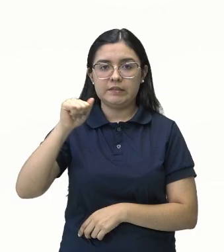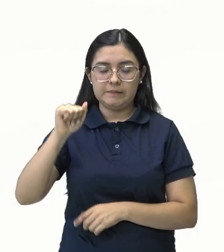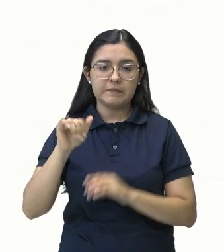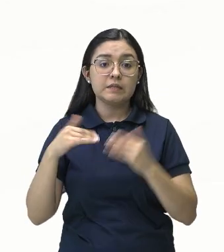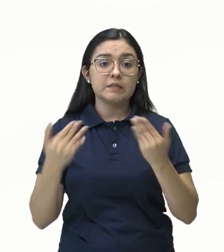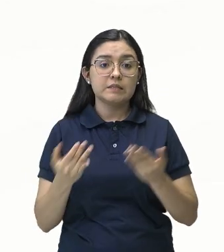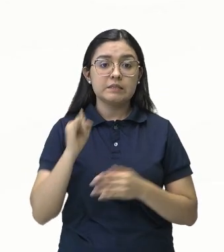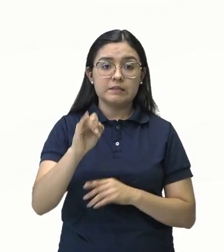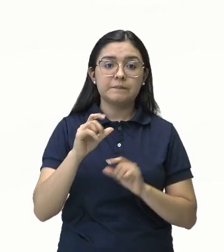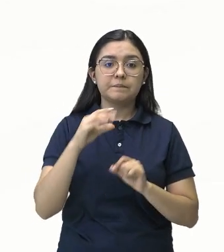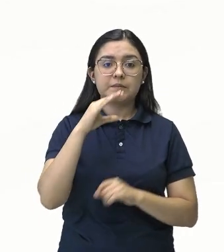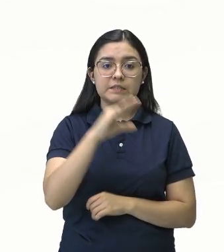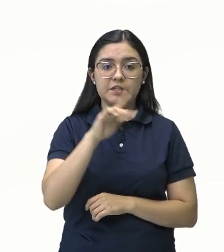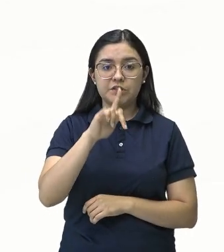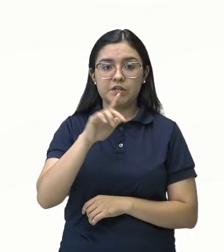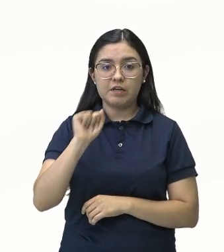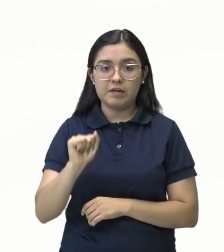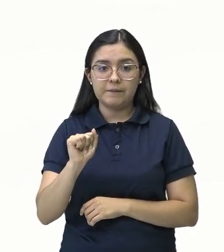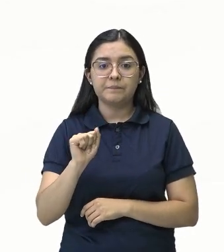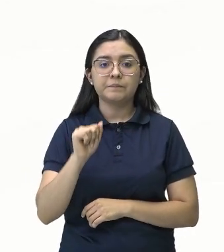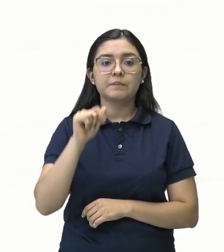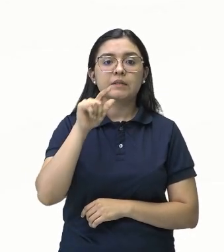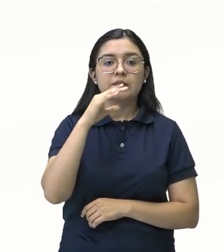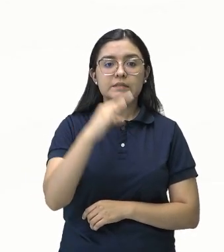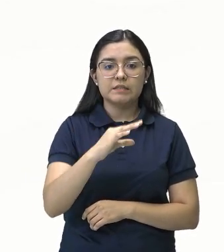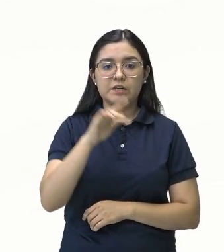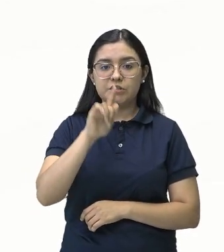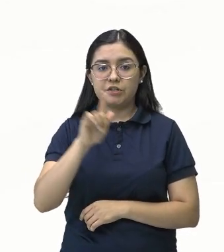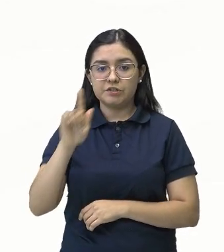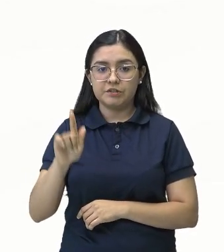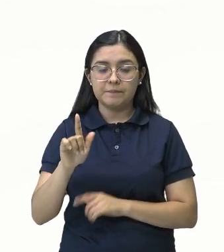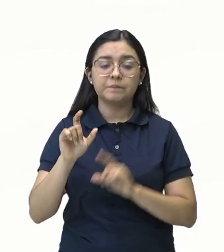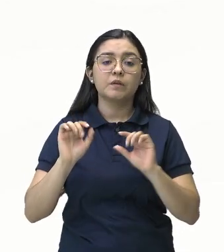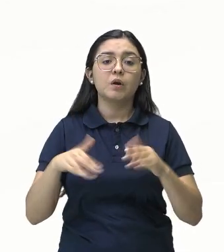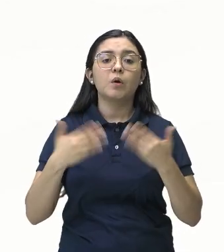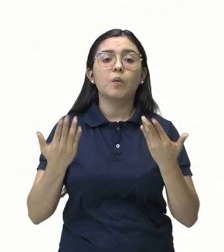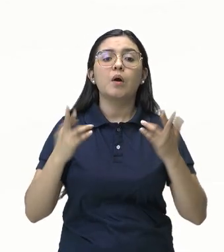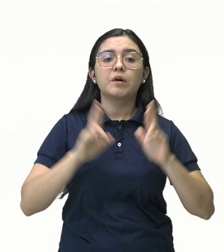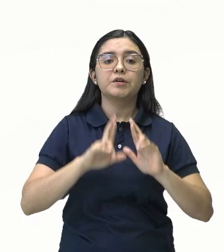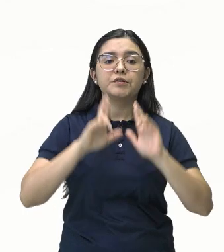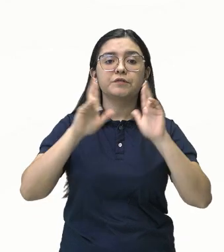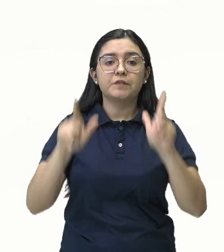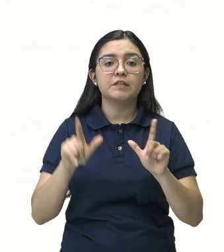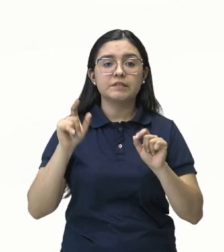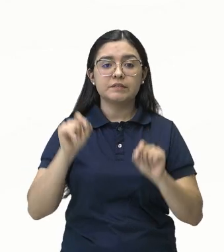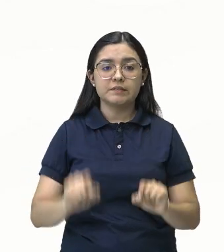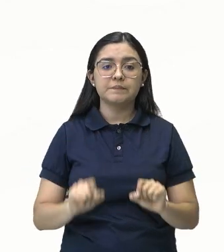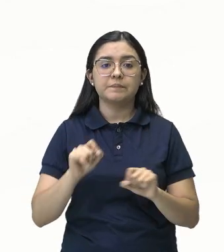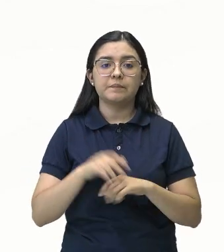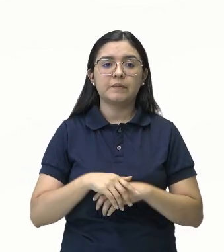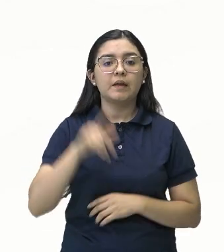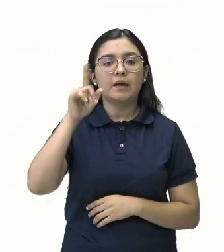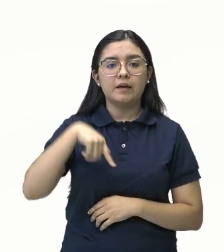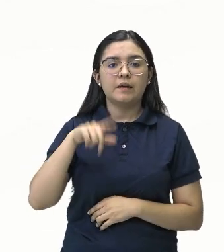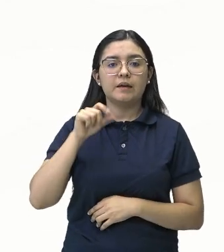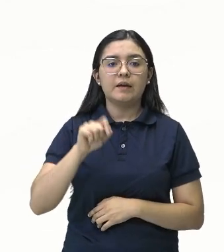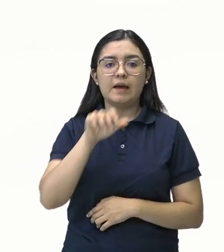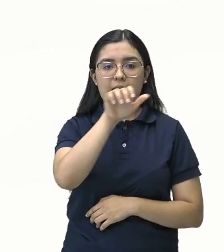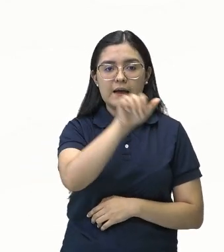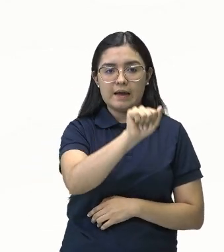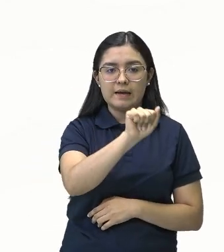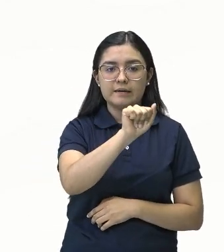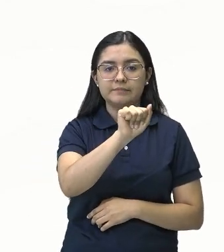observarem, CGA, CGG. A única diferença aqui é essa basezinha aqui, que muda